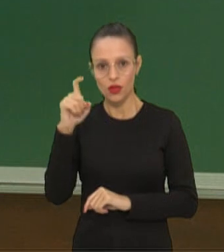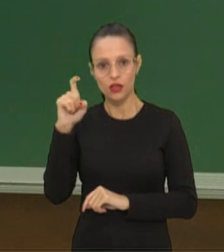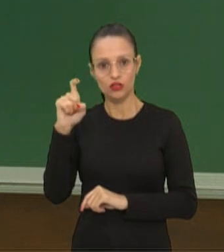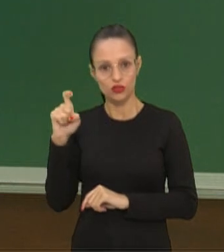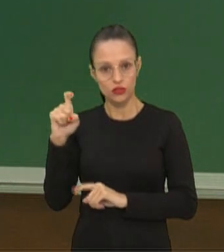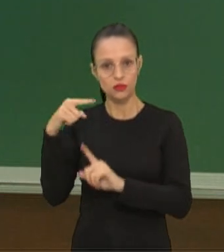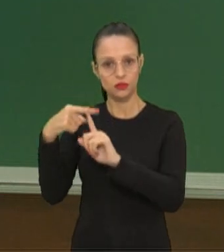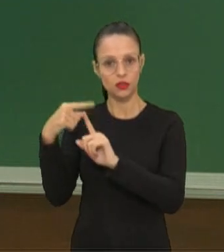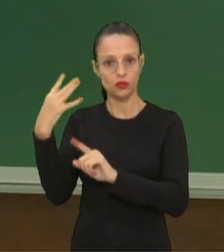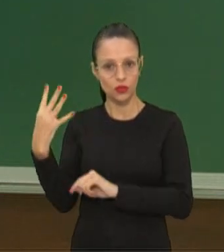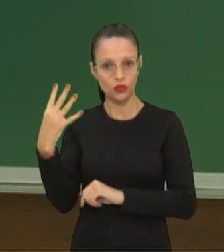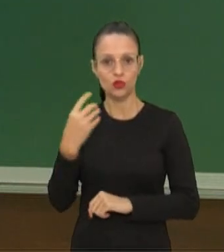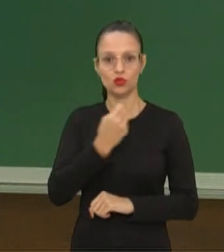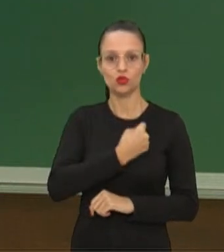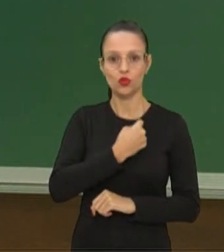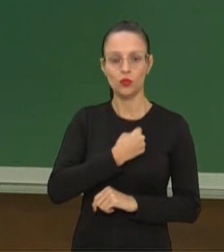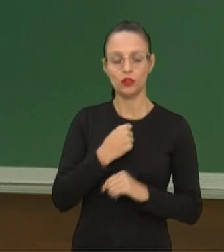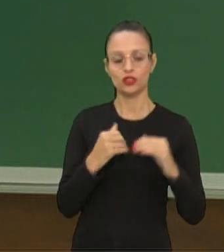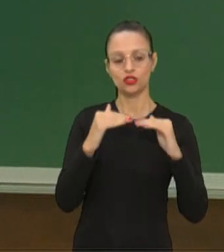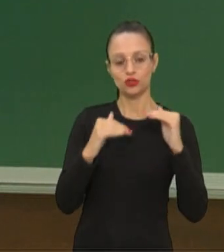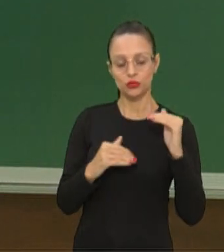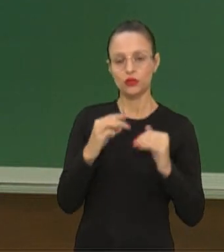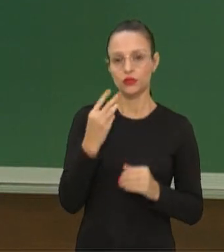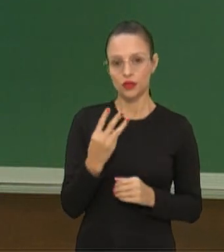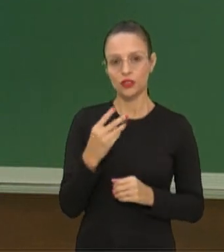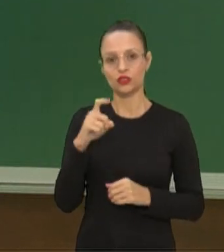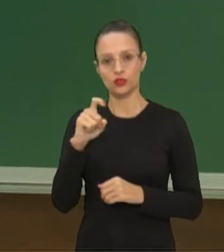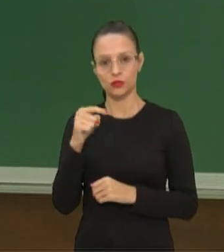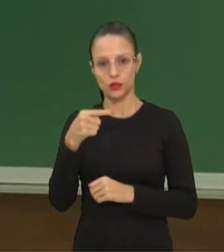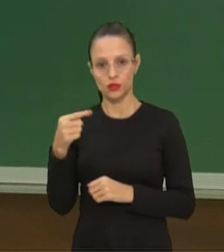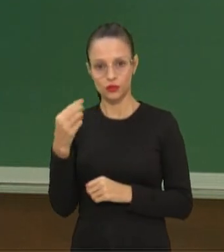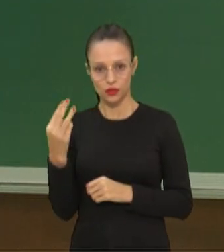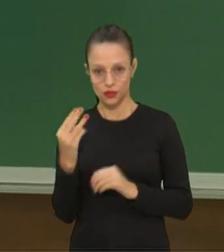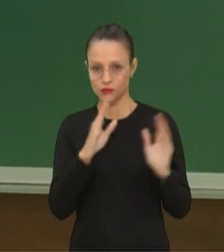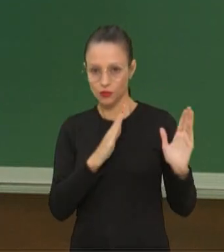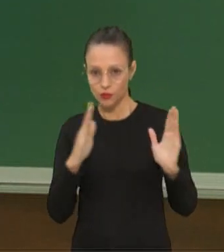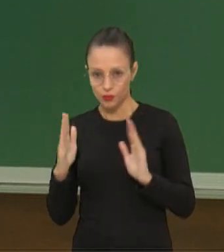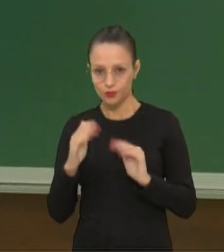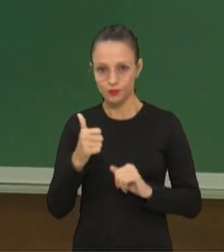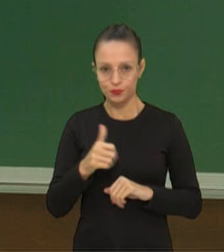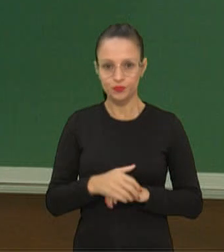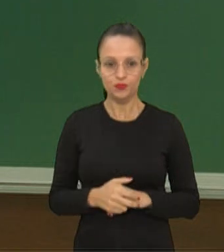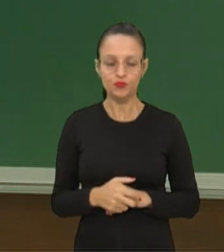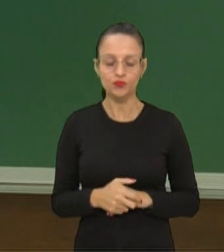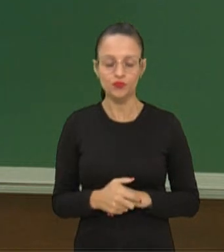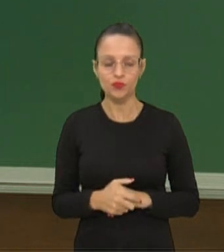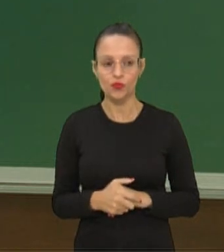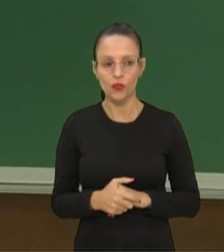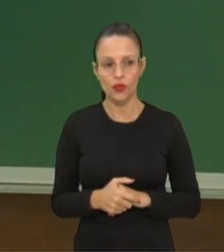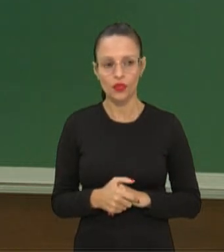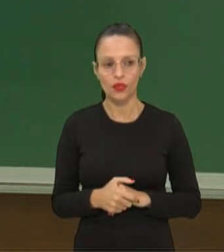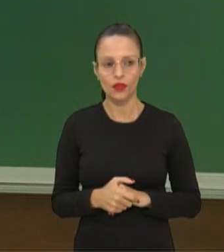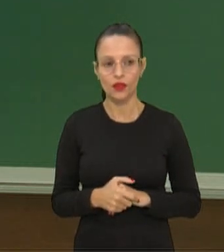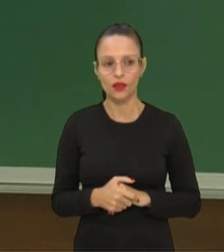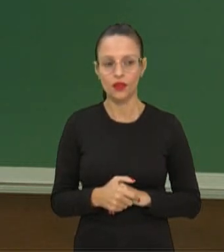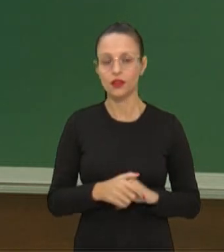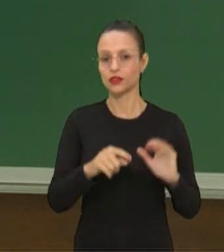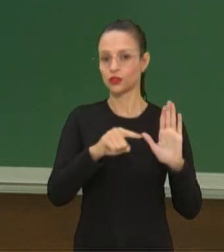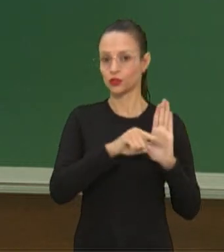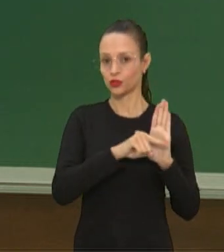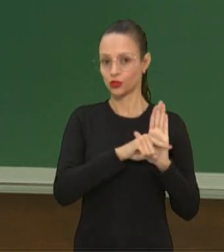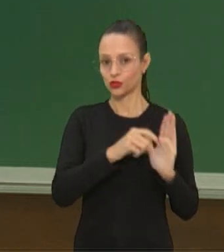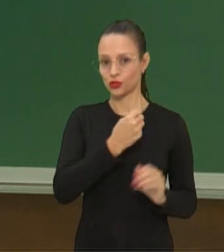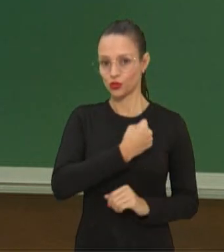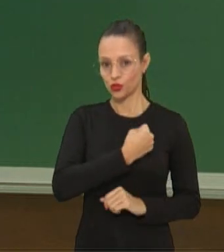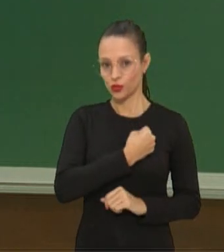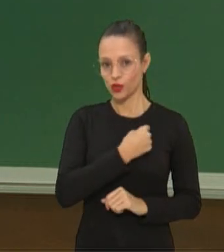de 3 é x menos 3. E a gente faz dessa maneira, na ordem que está escrito, tá? A diferença entre um número e